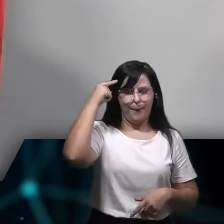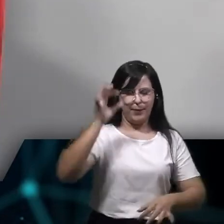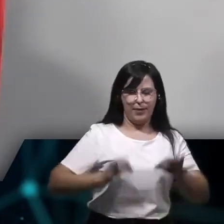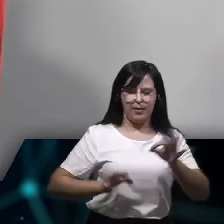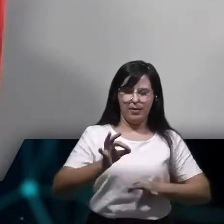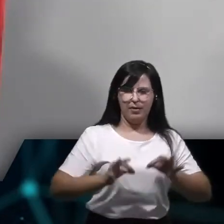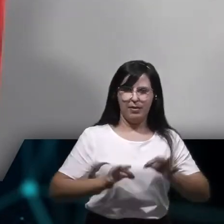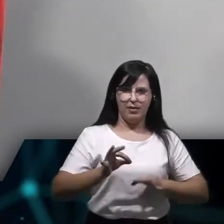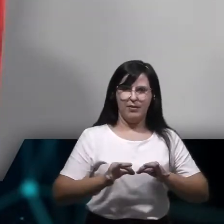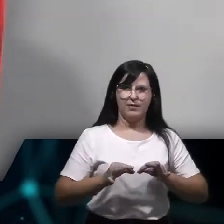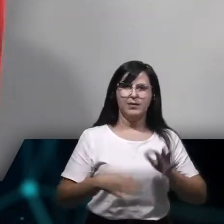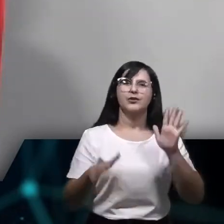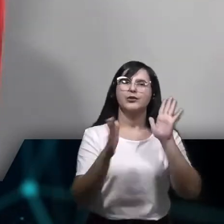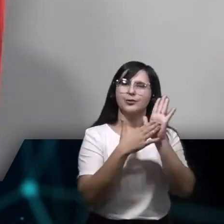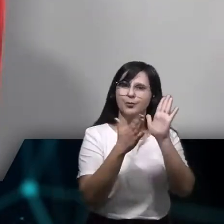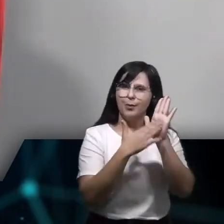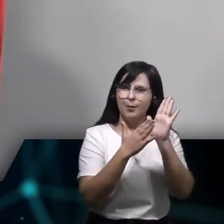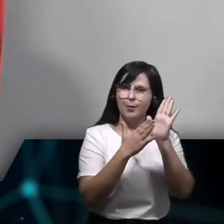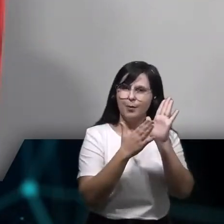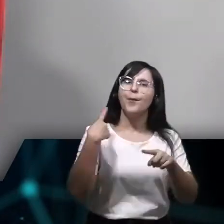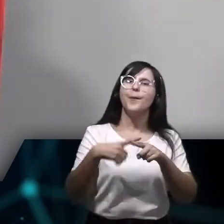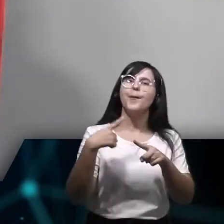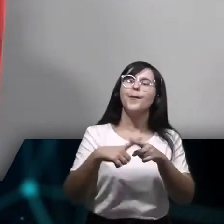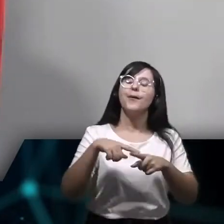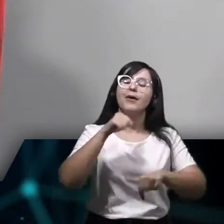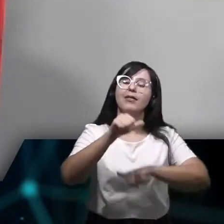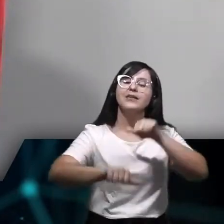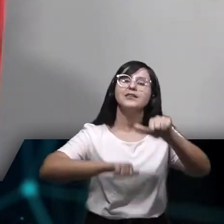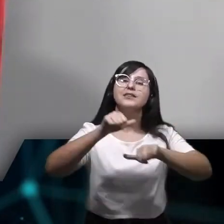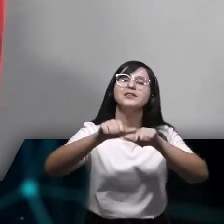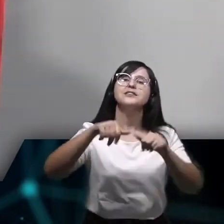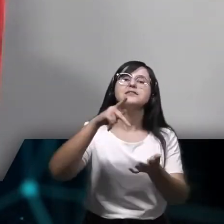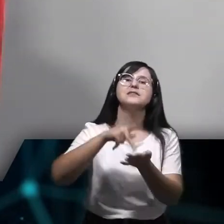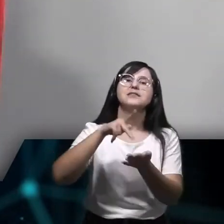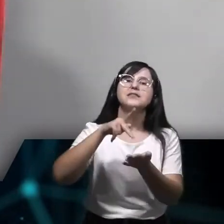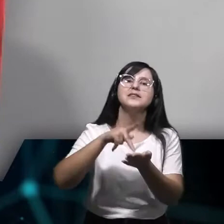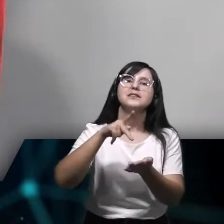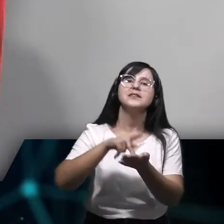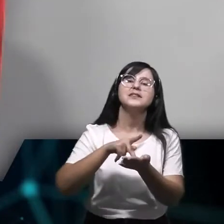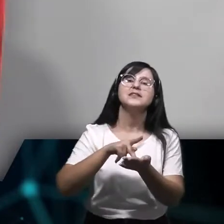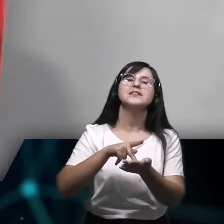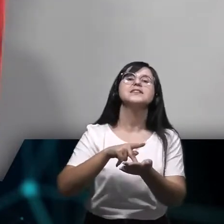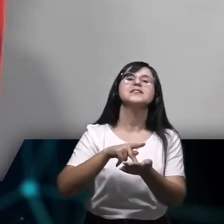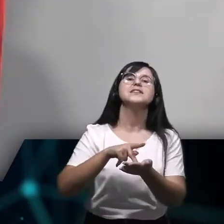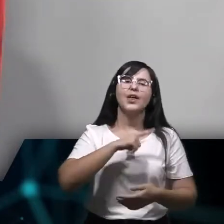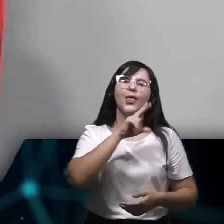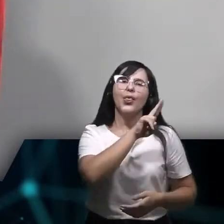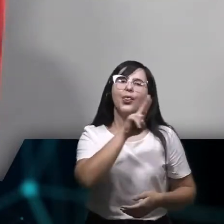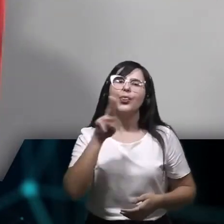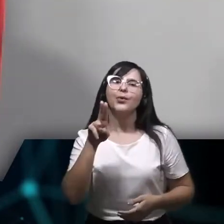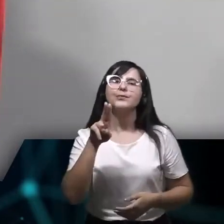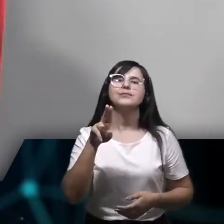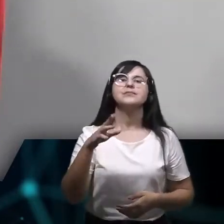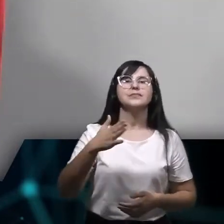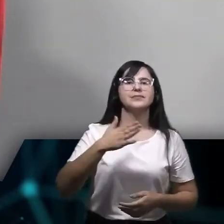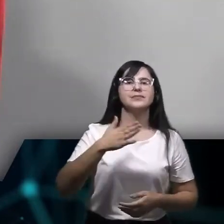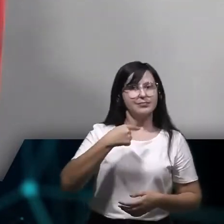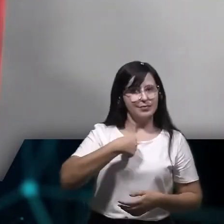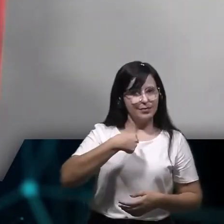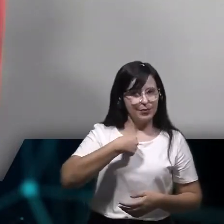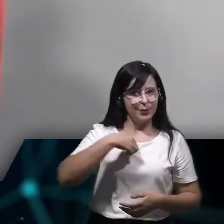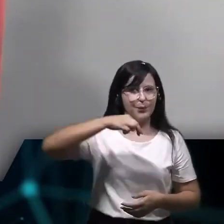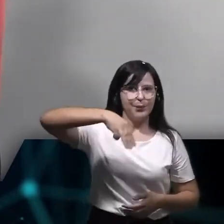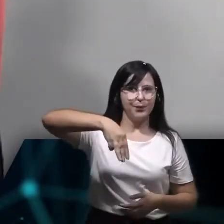os candidatos, tá ok? E a renovação, de fato, para o Brejo de Amadeus, tem nome e tem número. Se chama Maciel